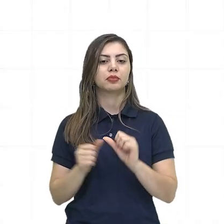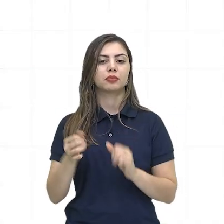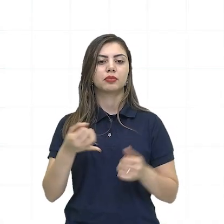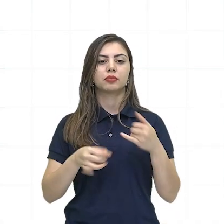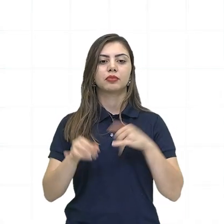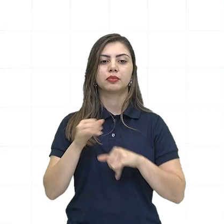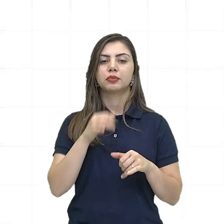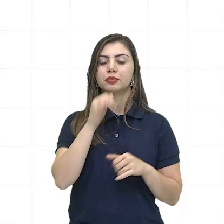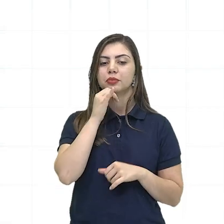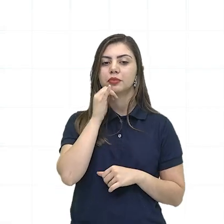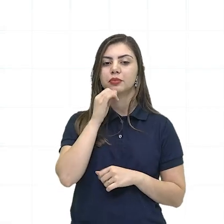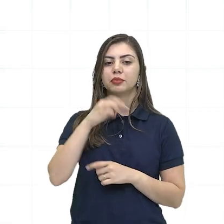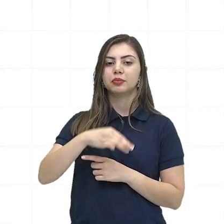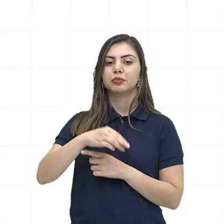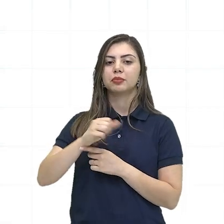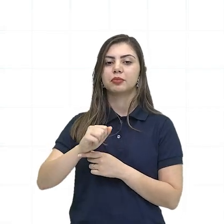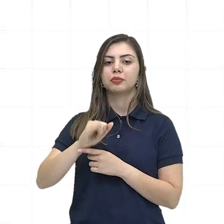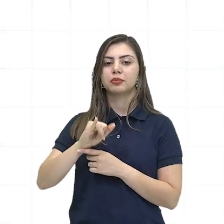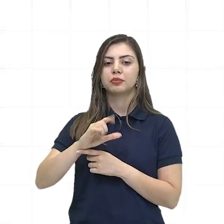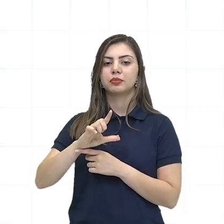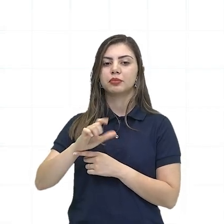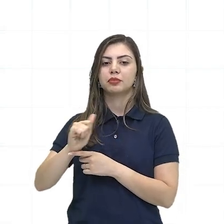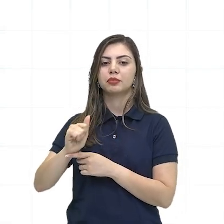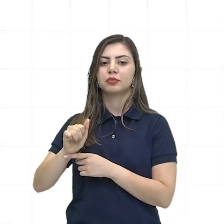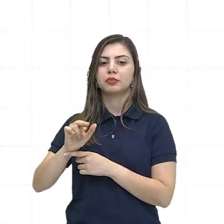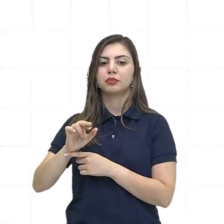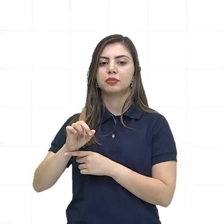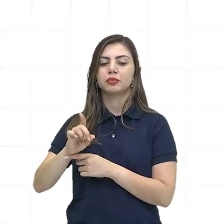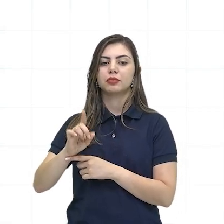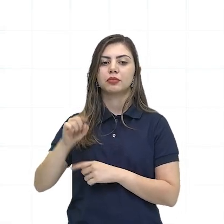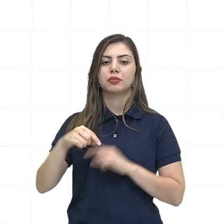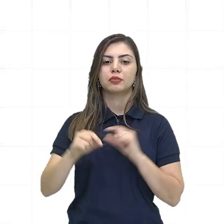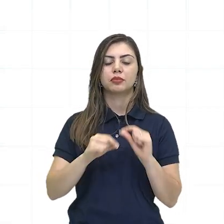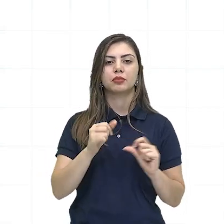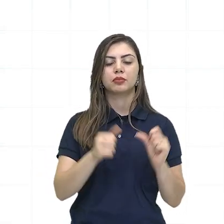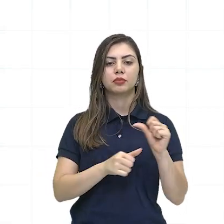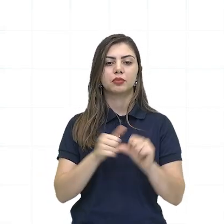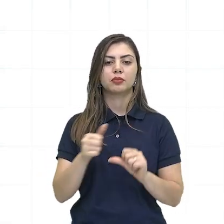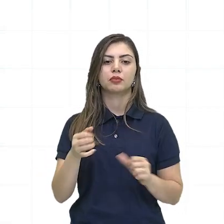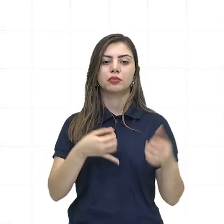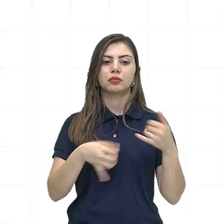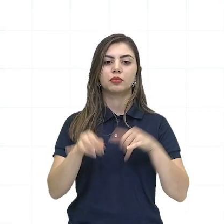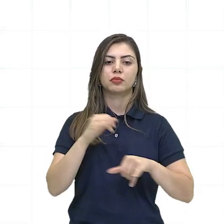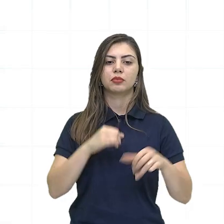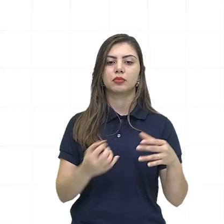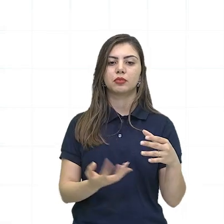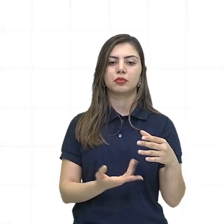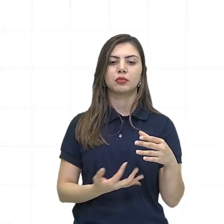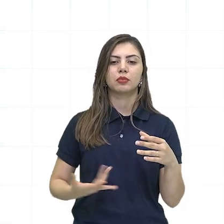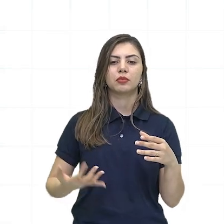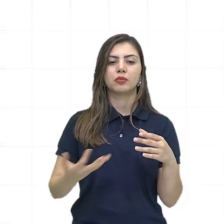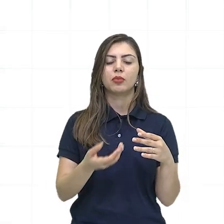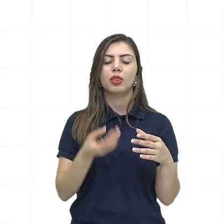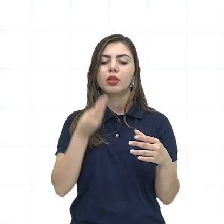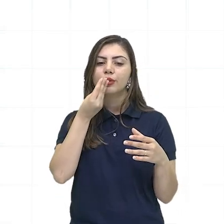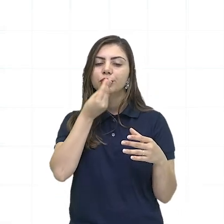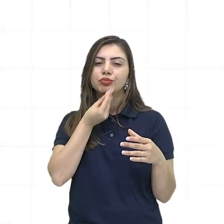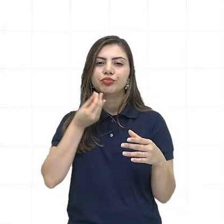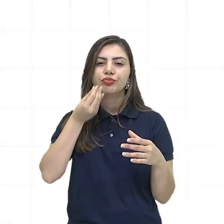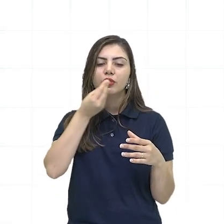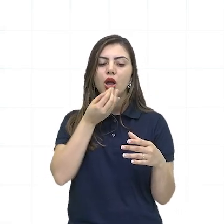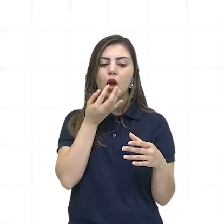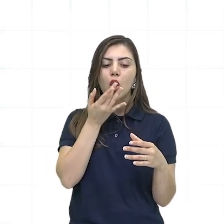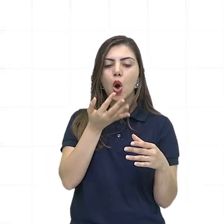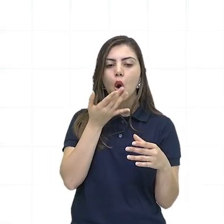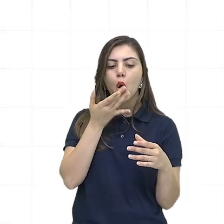a reação de Maillard, né, que é uma transformação química que ocorre durante o cozimento, conferindo sabor e cor